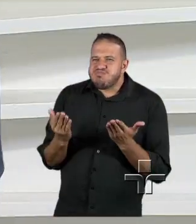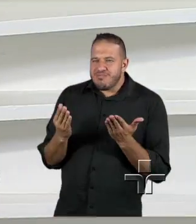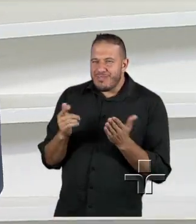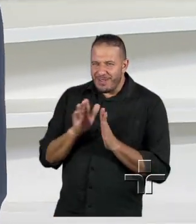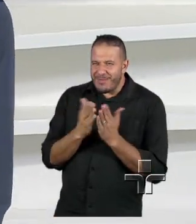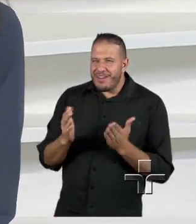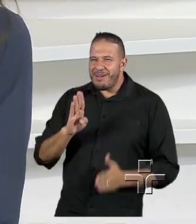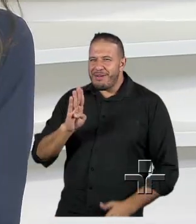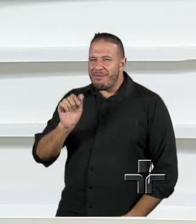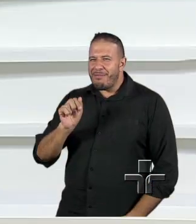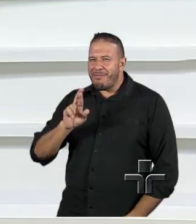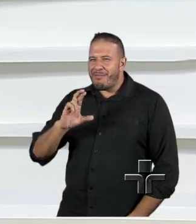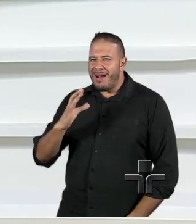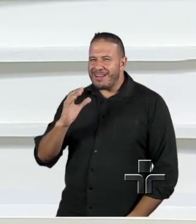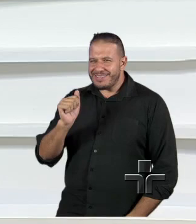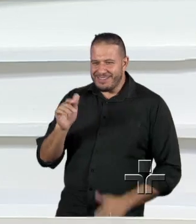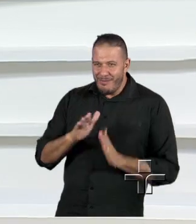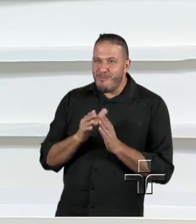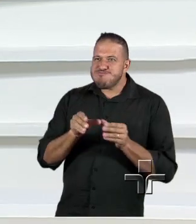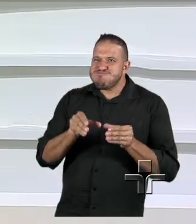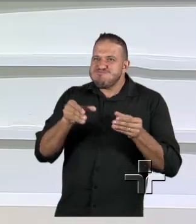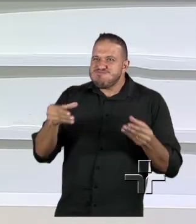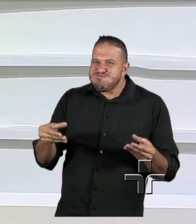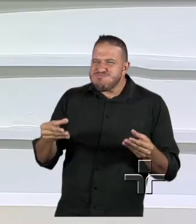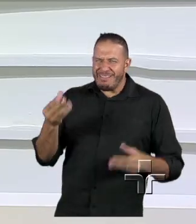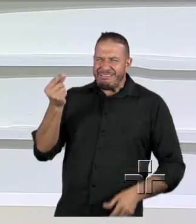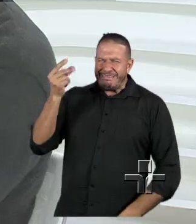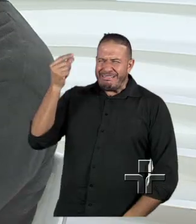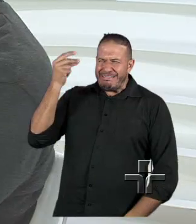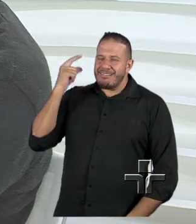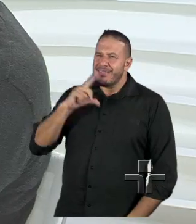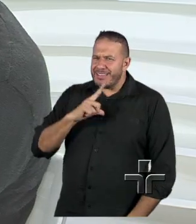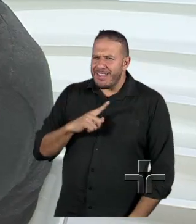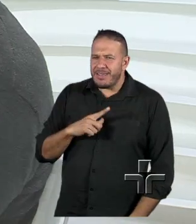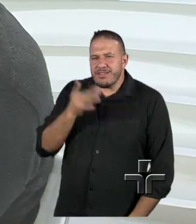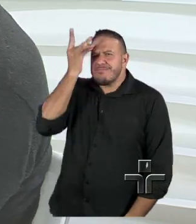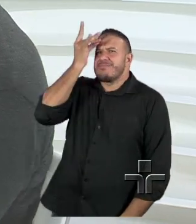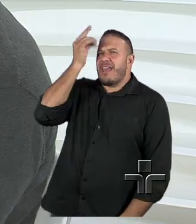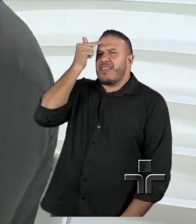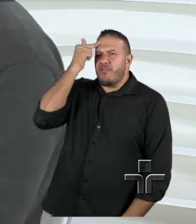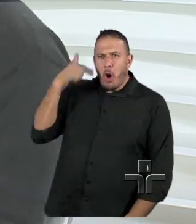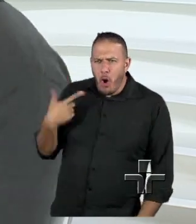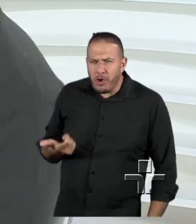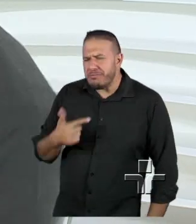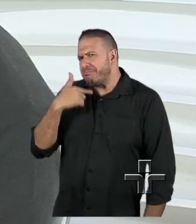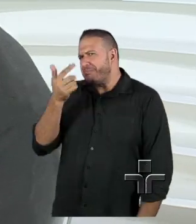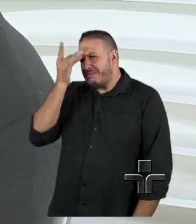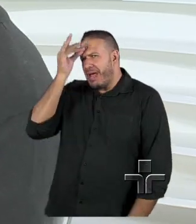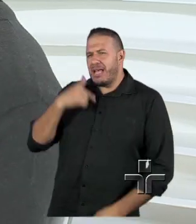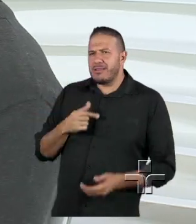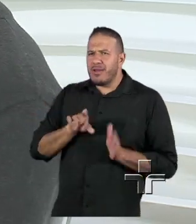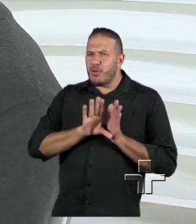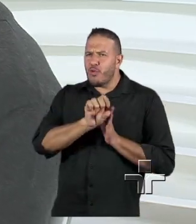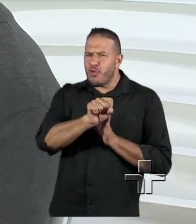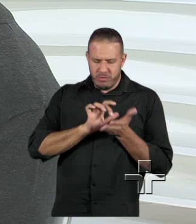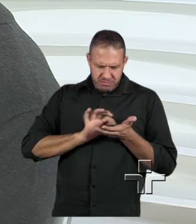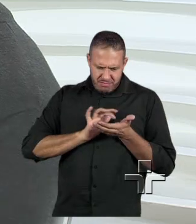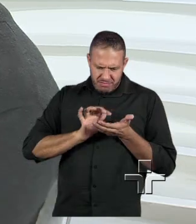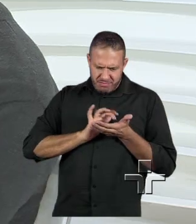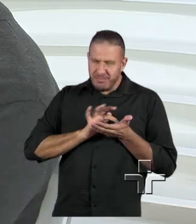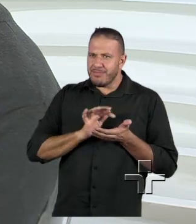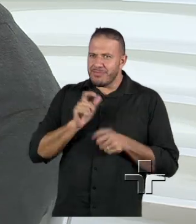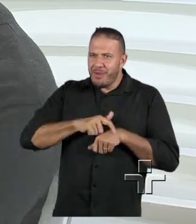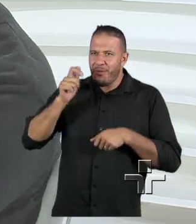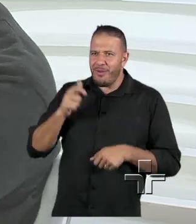de vocês aqui, acho que nós aqui somos Deus da Barça. Você guardava aqui, hoje você não guarda mais nada, você vai no Google, né? Que